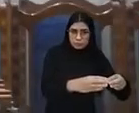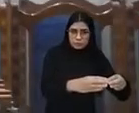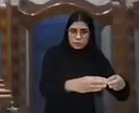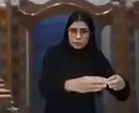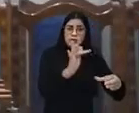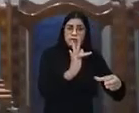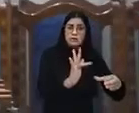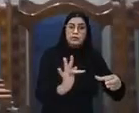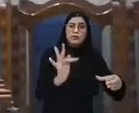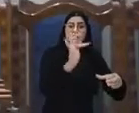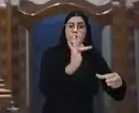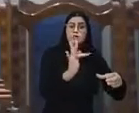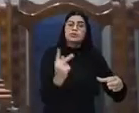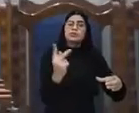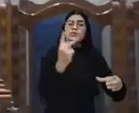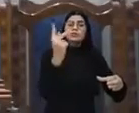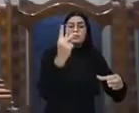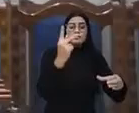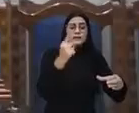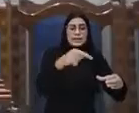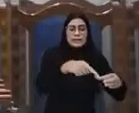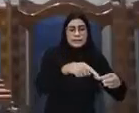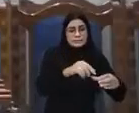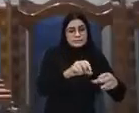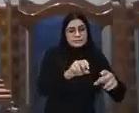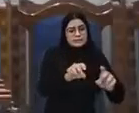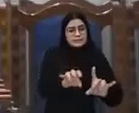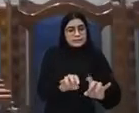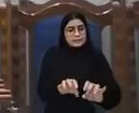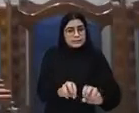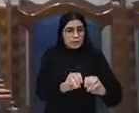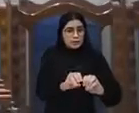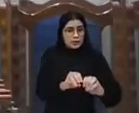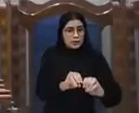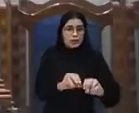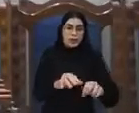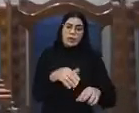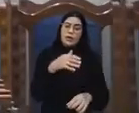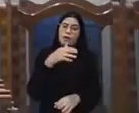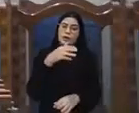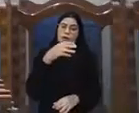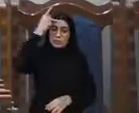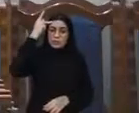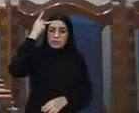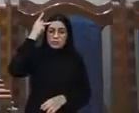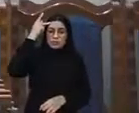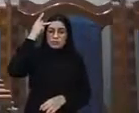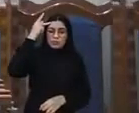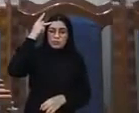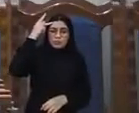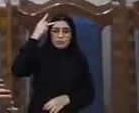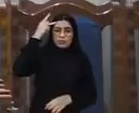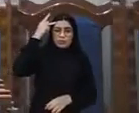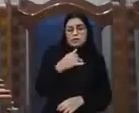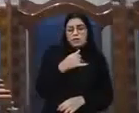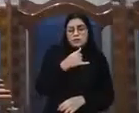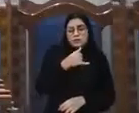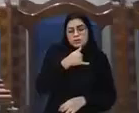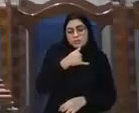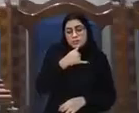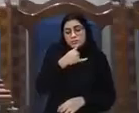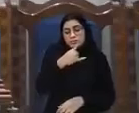homem não deve ser comovido nem pelo gozo, nem pela tristeza. Eles eram, na